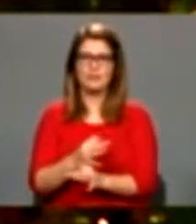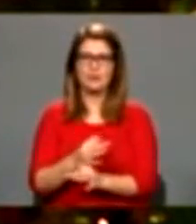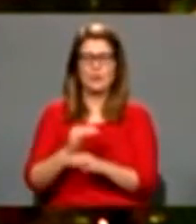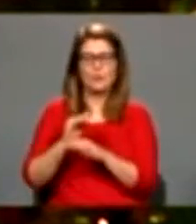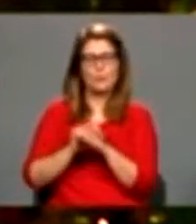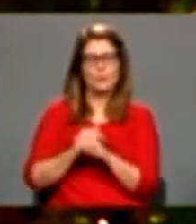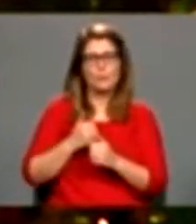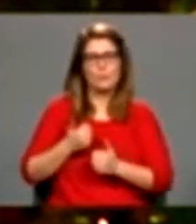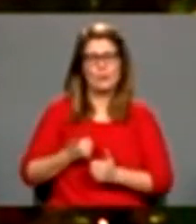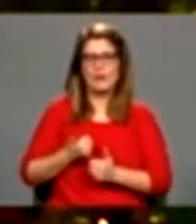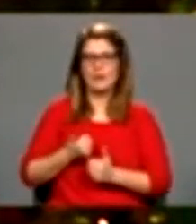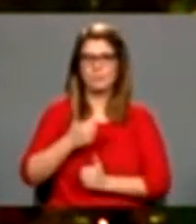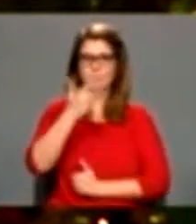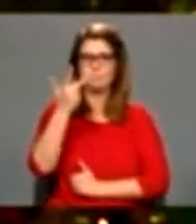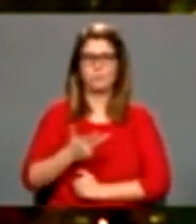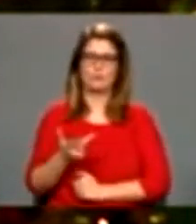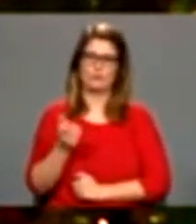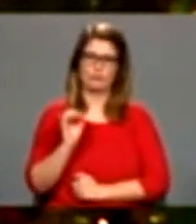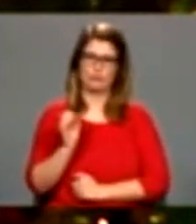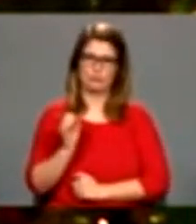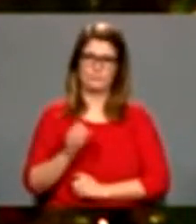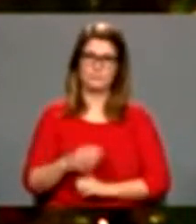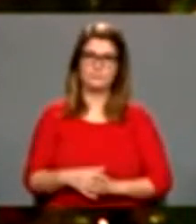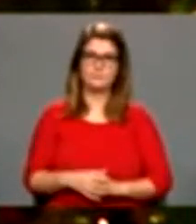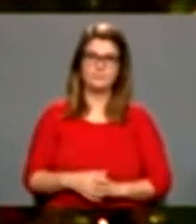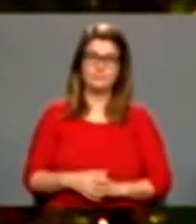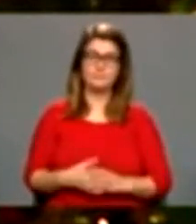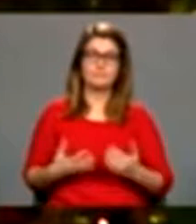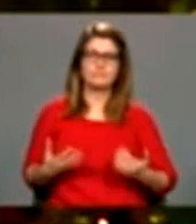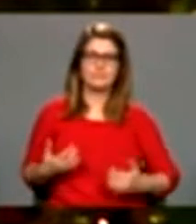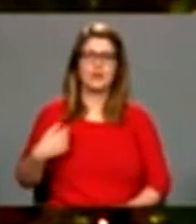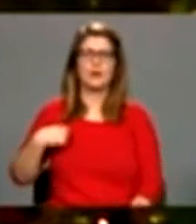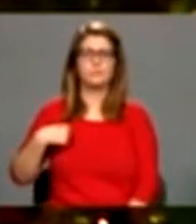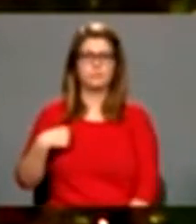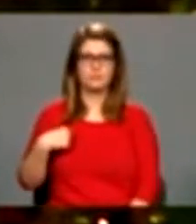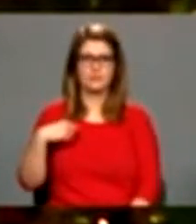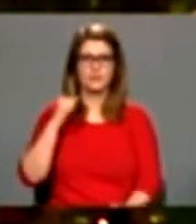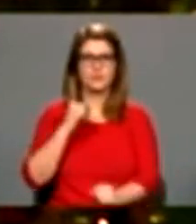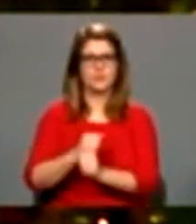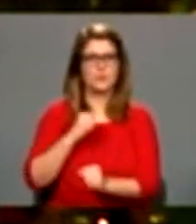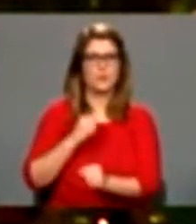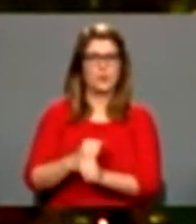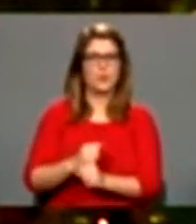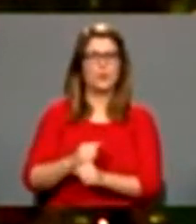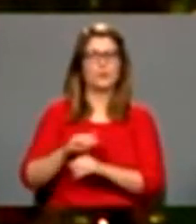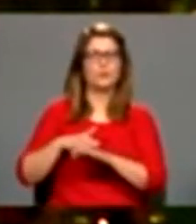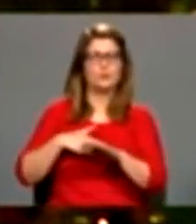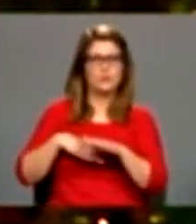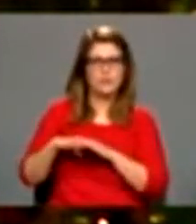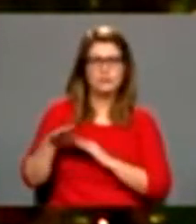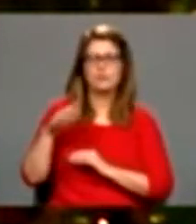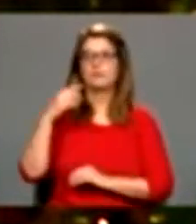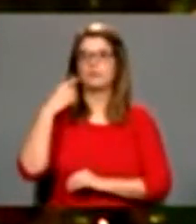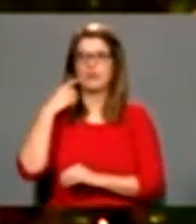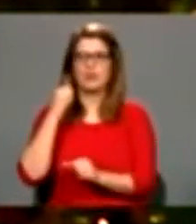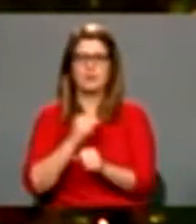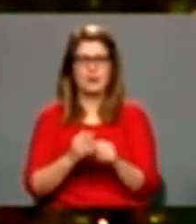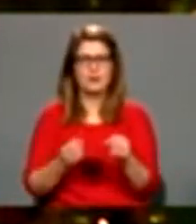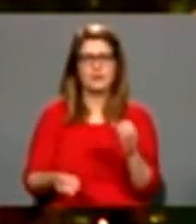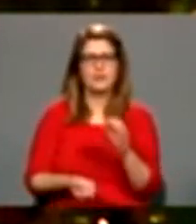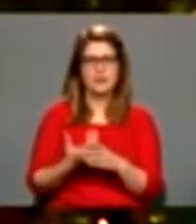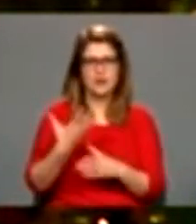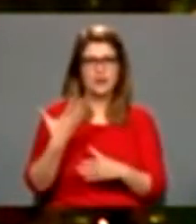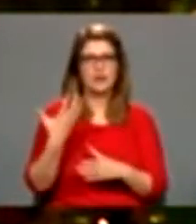conforto ter consciência do muito que já fizemos dos empregos já foram criados